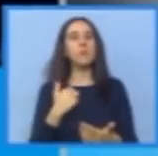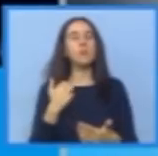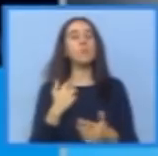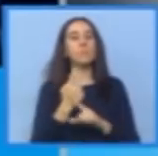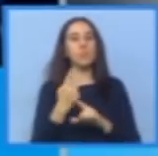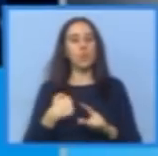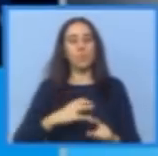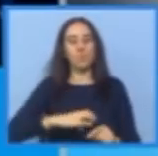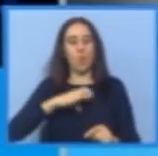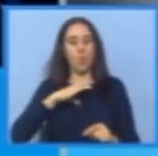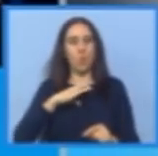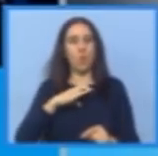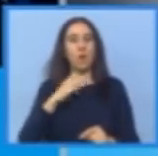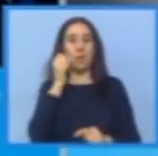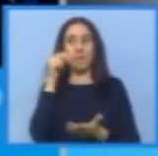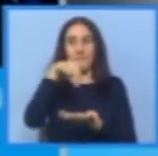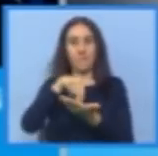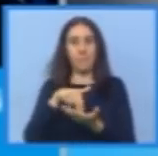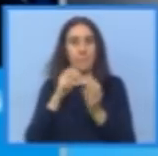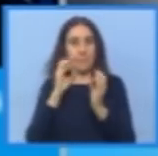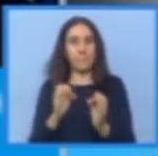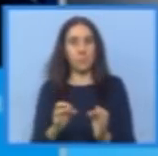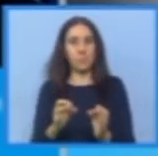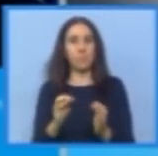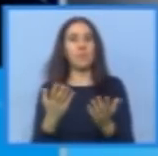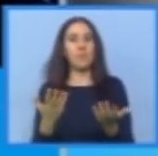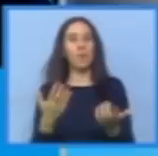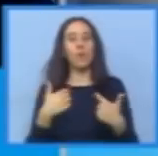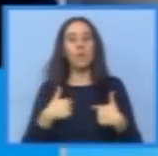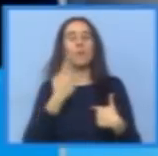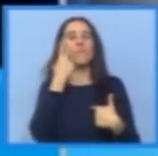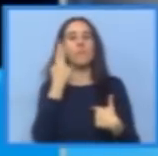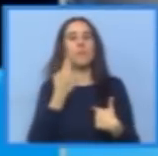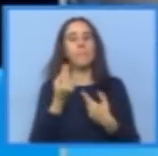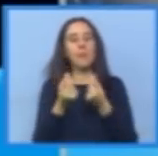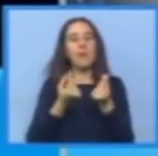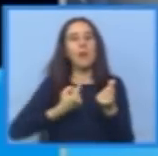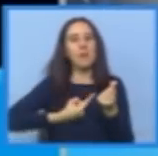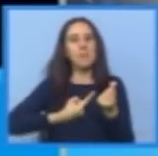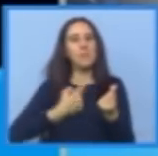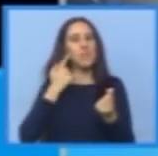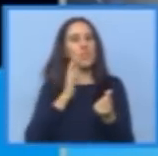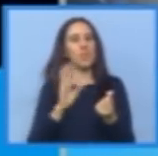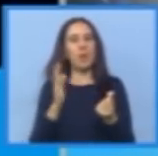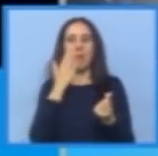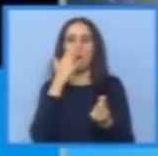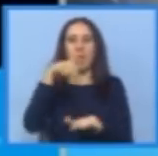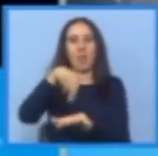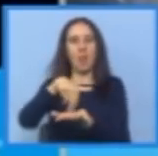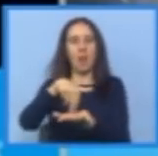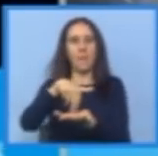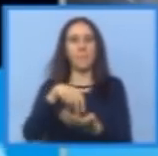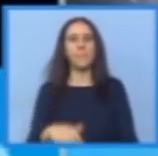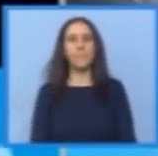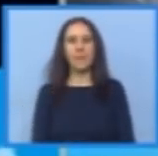eu confio que Ele vem mesmo, então a maneira de eu viver vai ser já a partir daí, como se Ele já cá estivesse. E todo